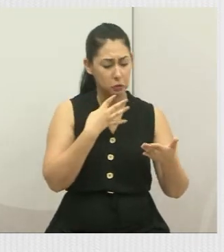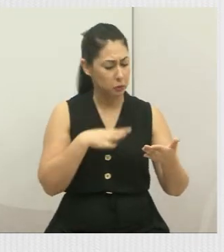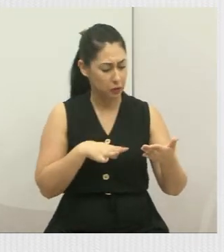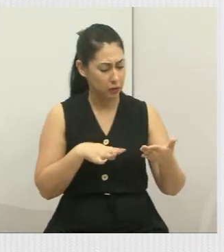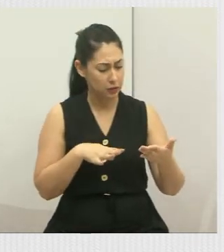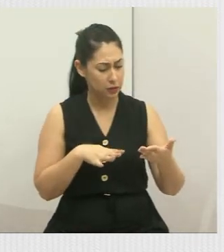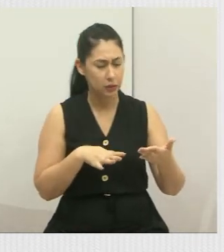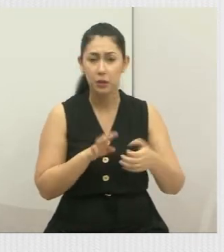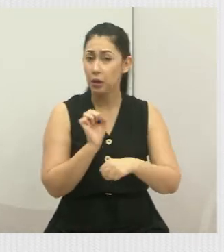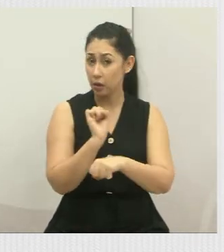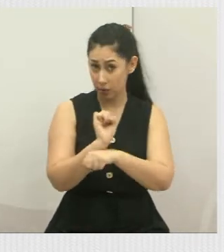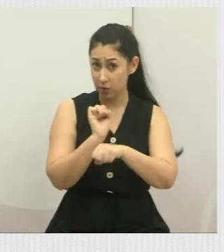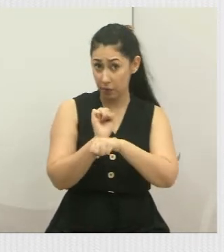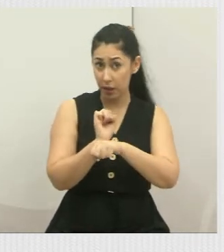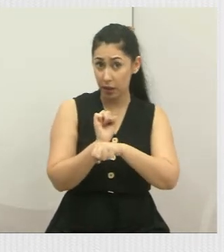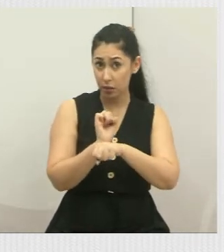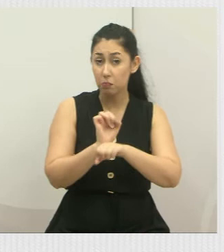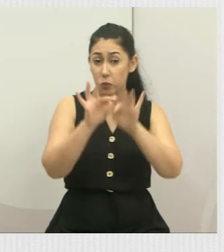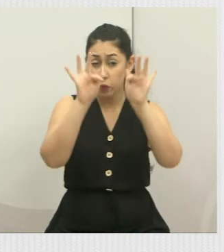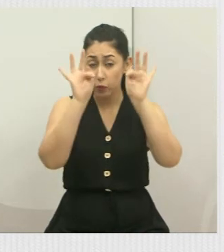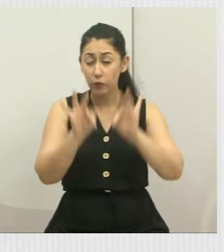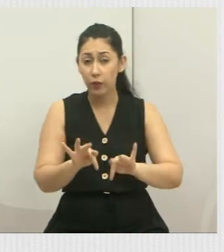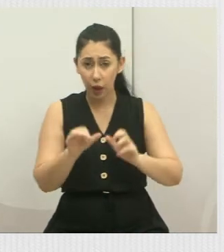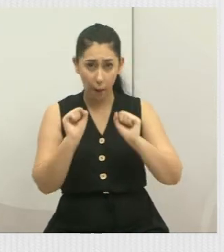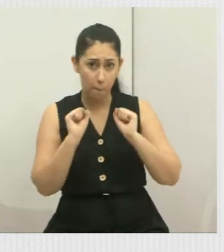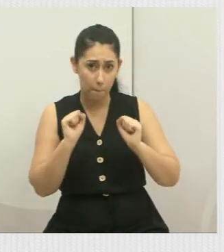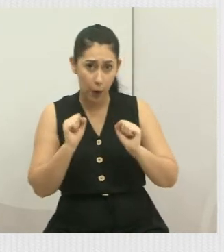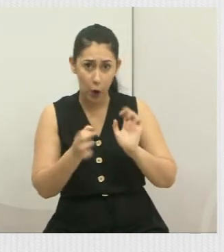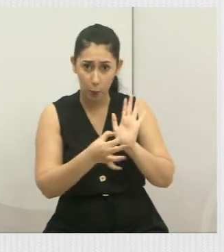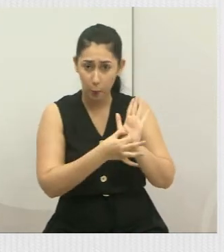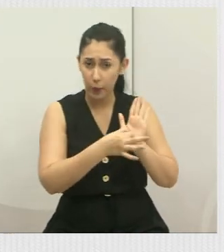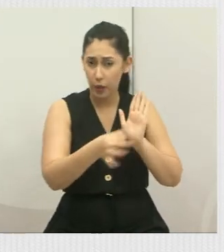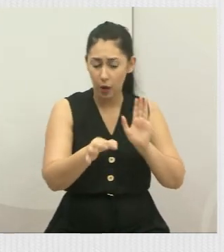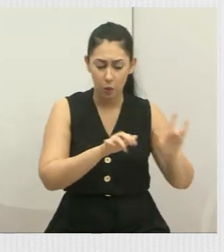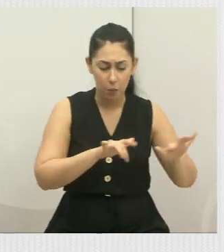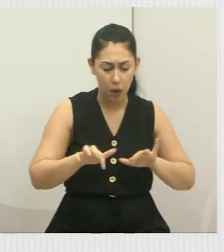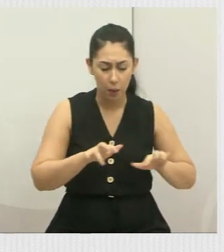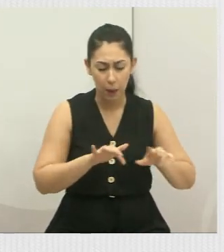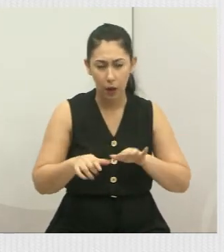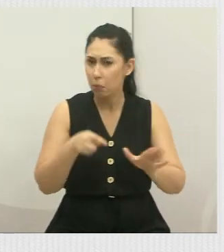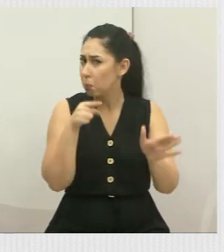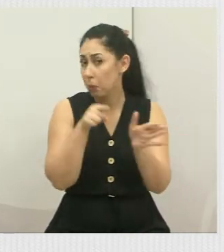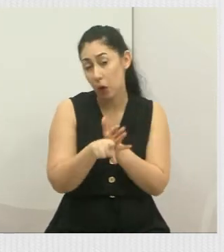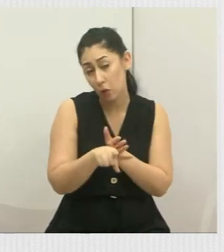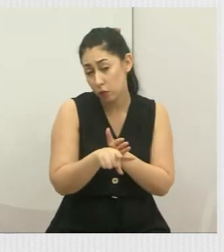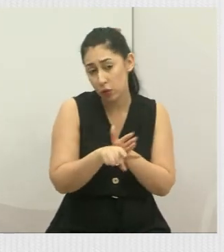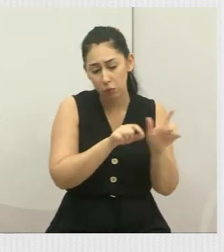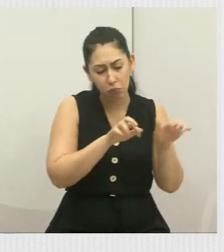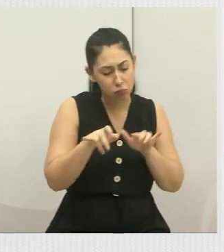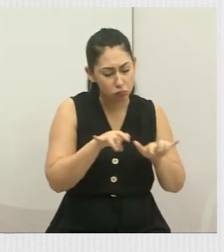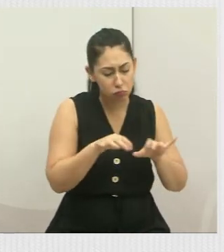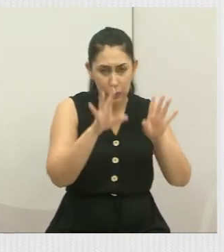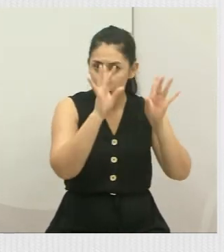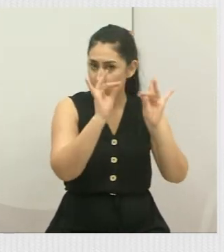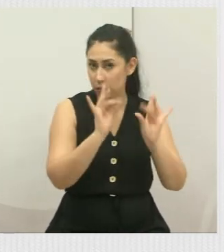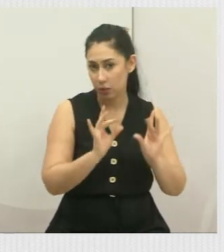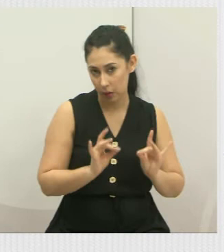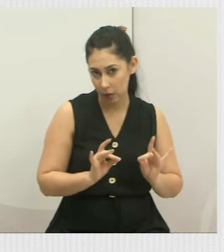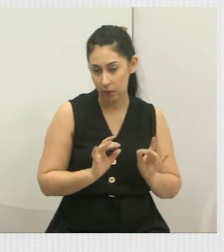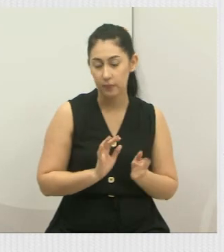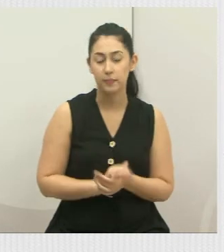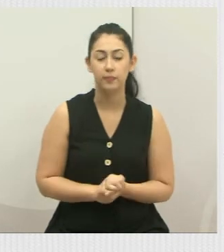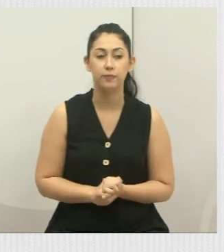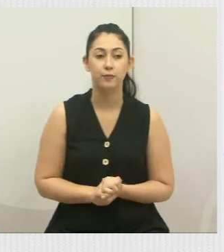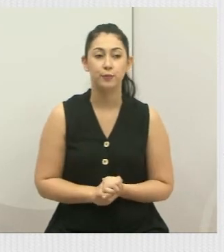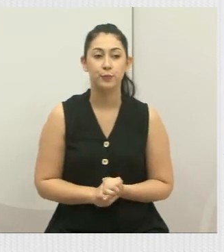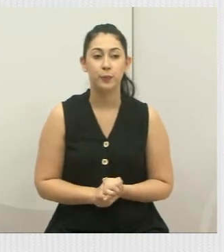para depois colocar a sua dúvida por extenso, de forma um pouco mais elaborada. Tá